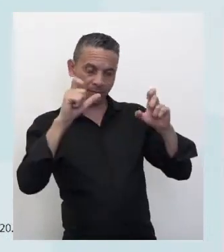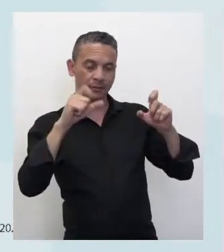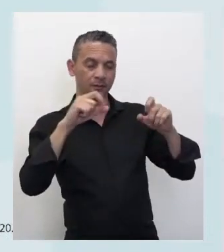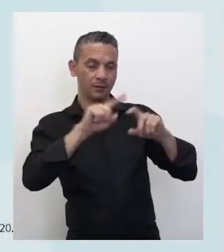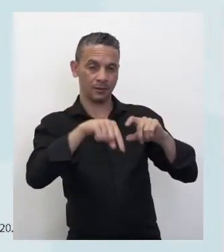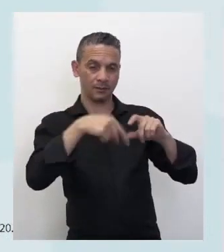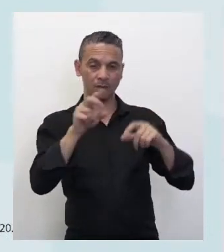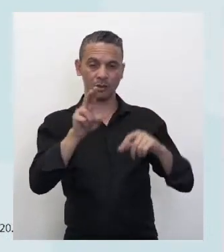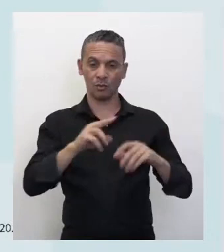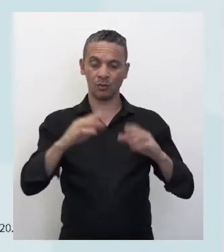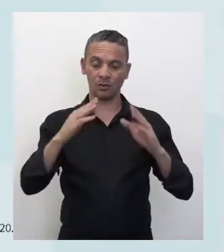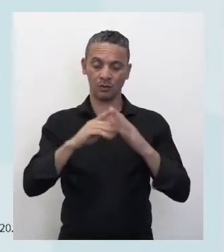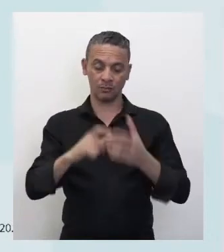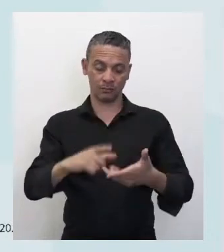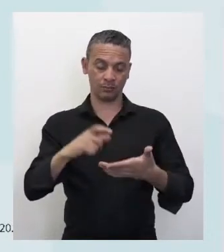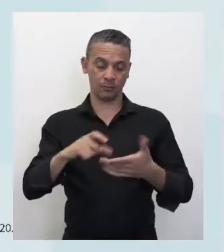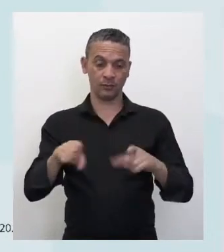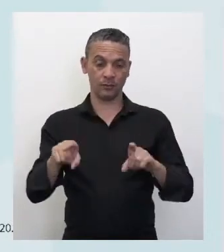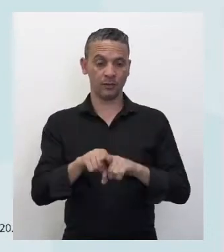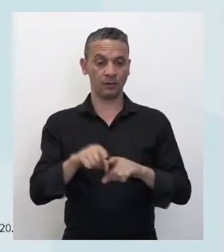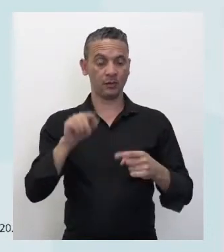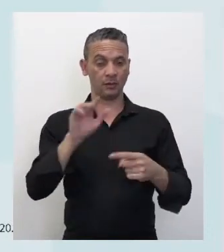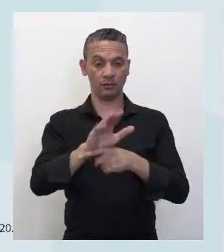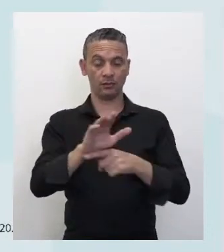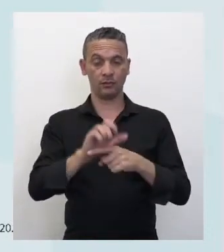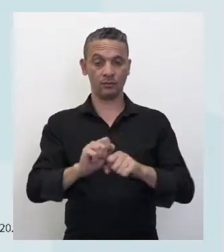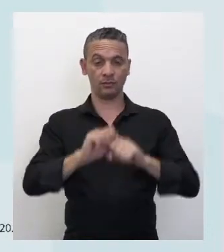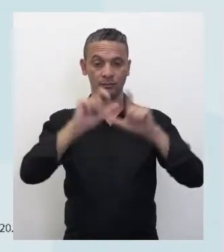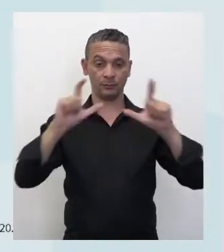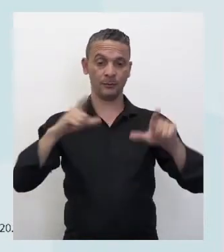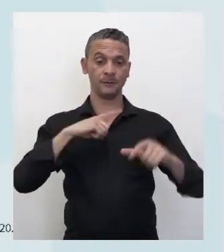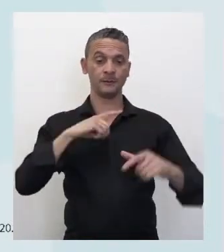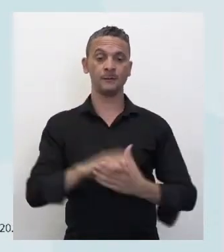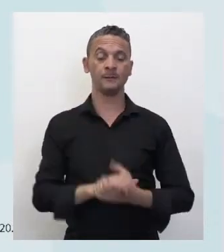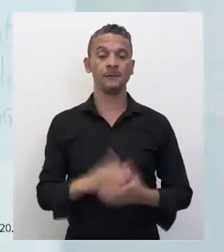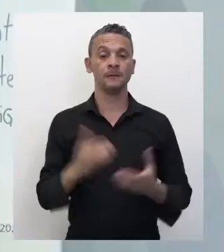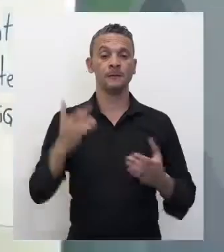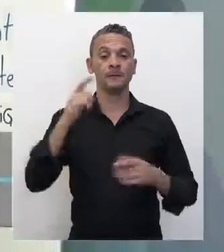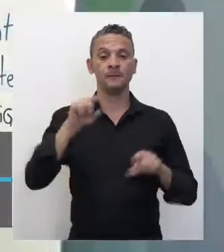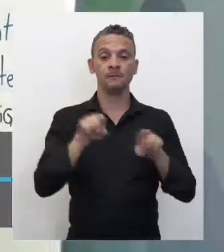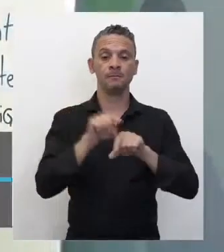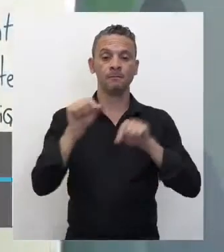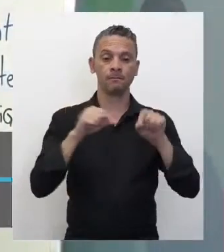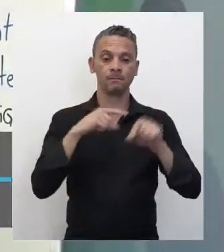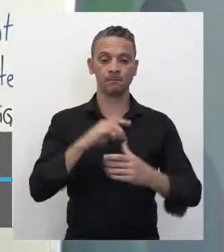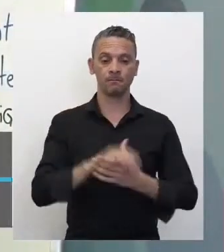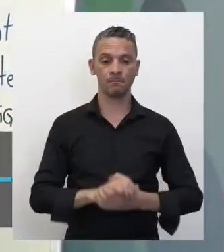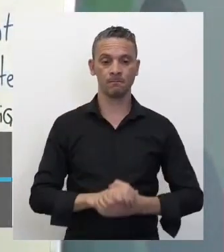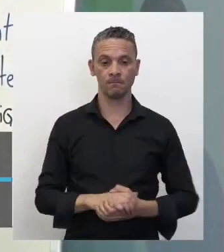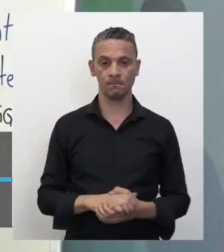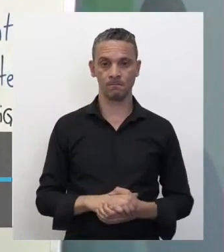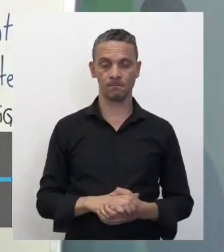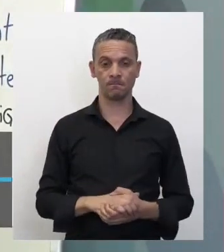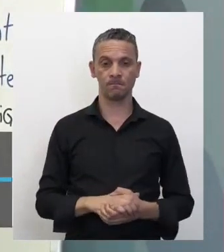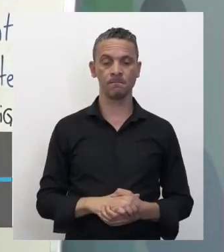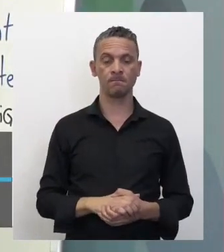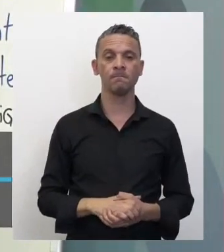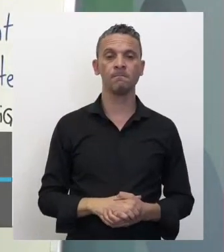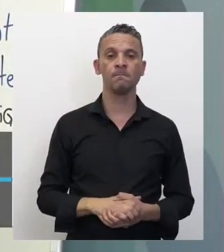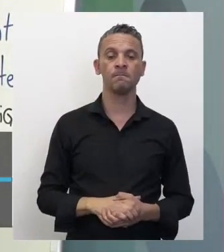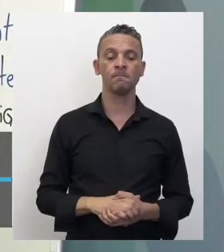depois usar o QR Code e acessar o link. Tudo bem? E agora a gente vai fazer um pouquinho de...